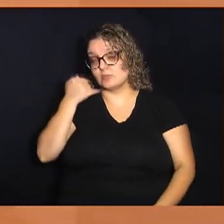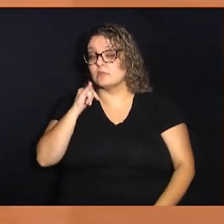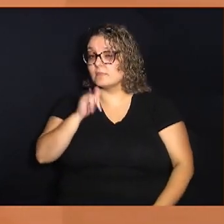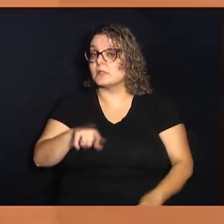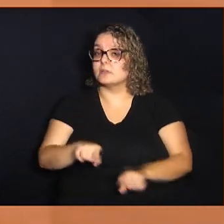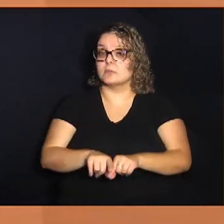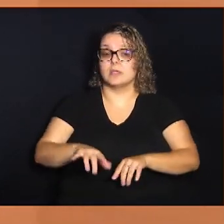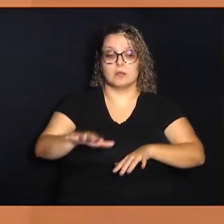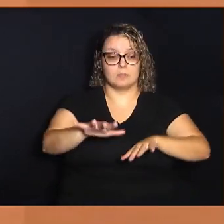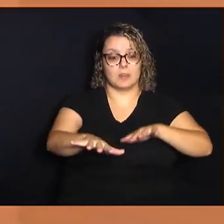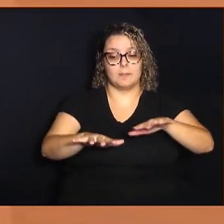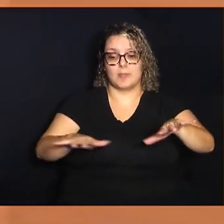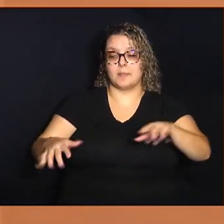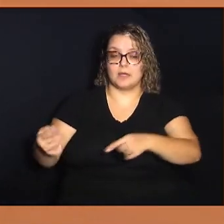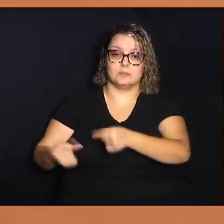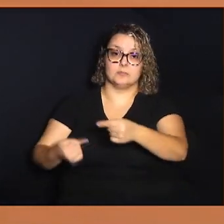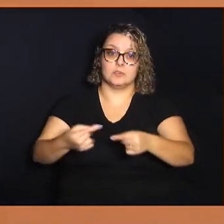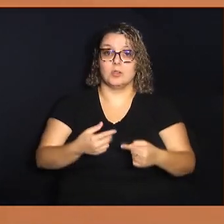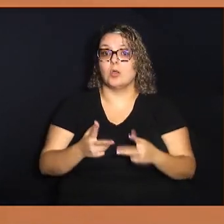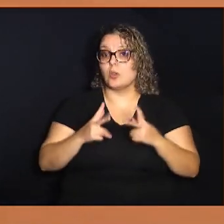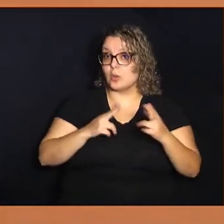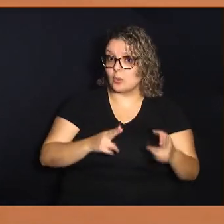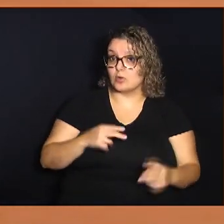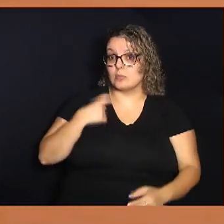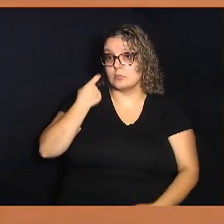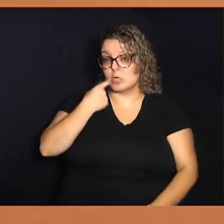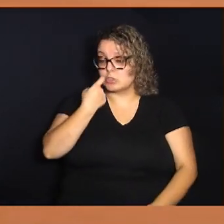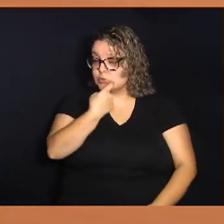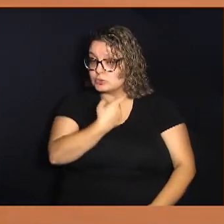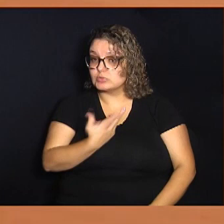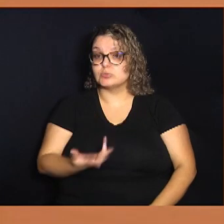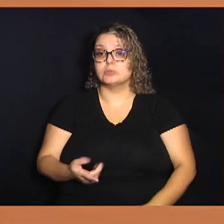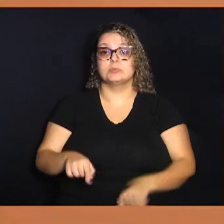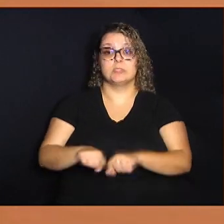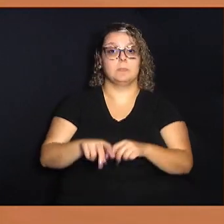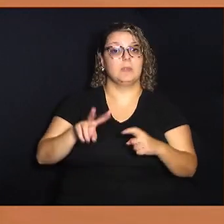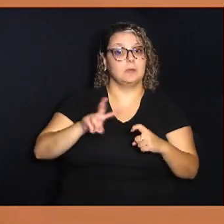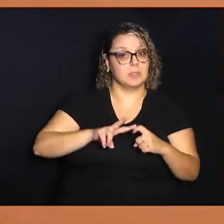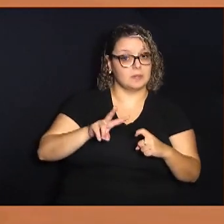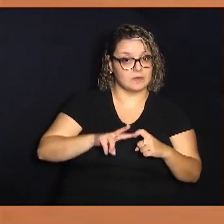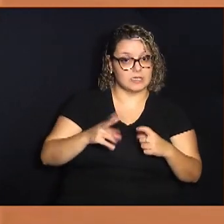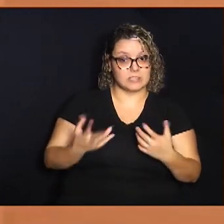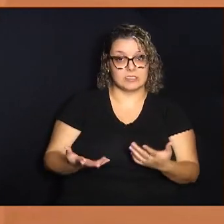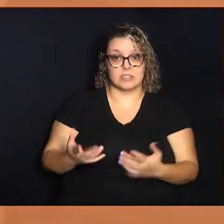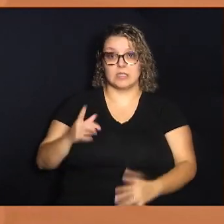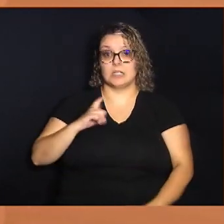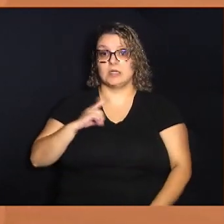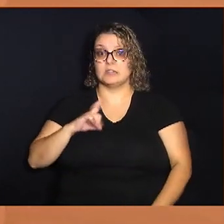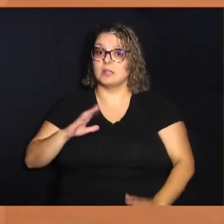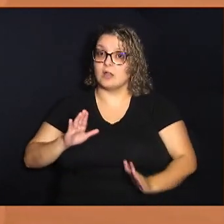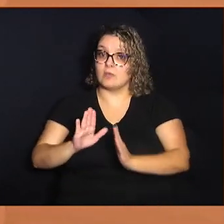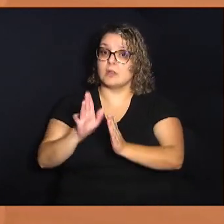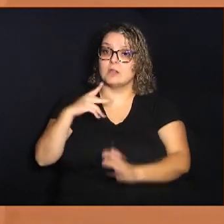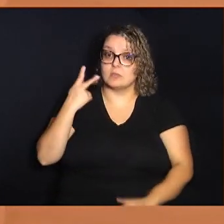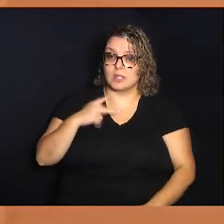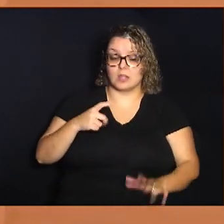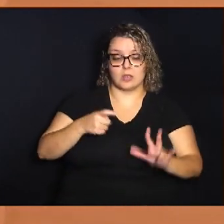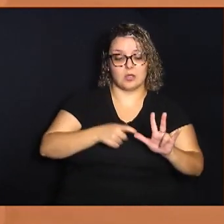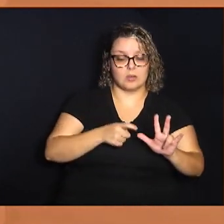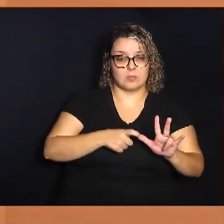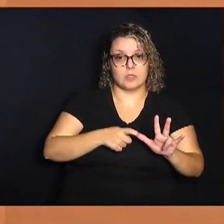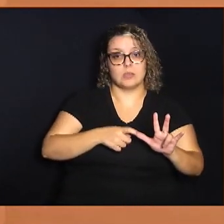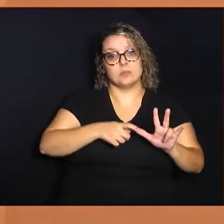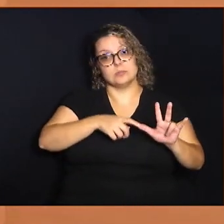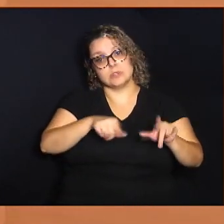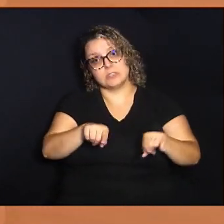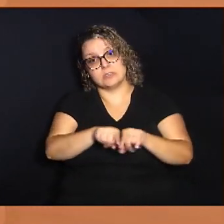áreas, como a questão odontológica, a questão veterinária. Tem a Frente Parlamentar da Cannabis Medicinal e do Cânhamo